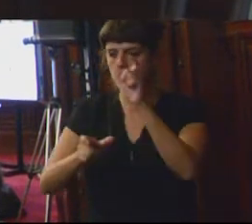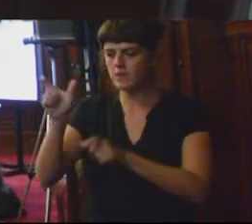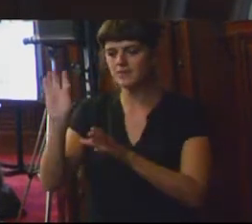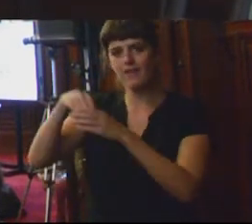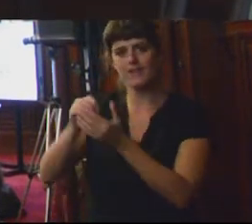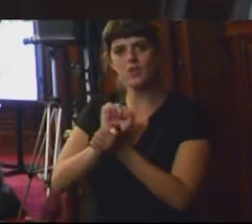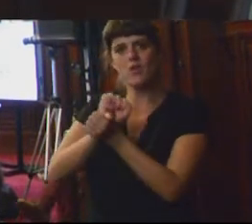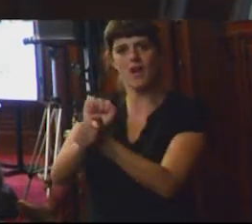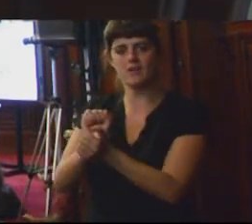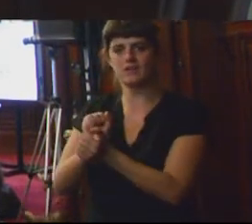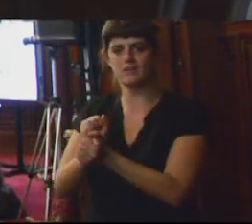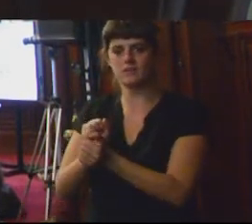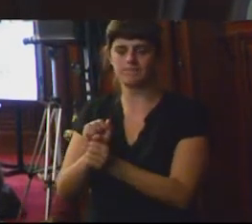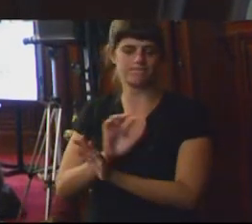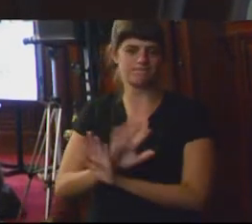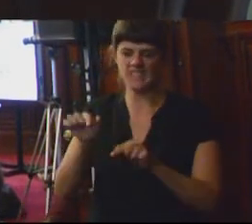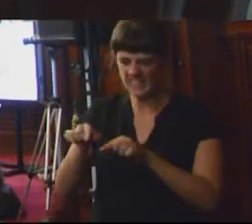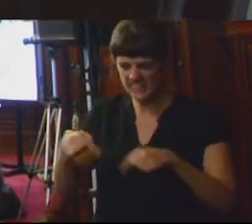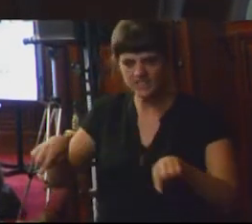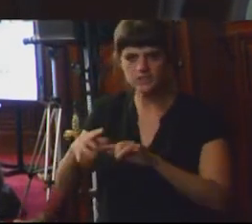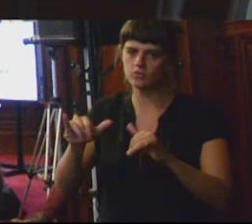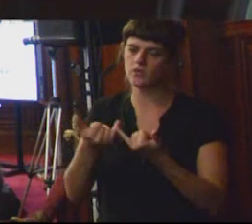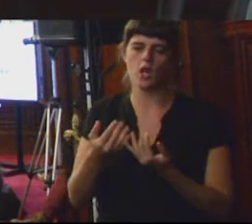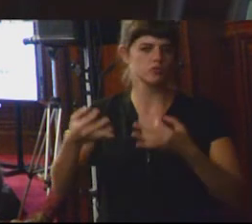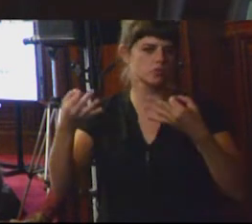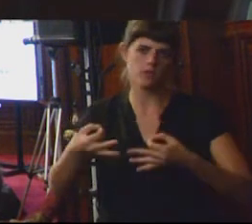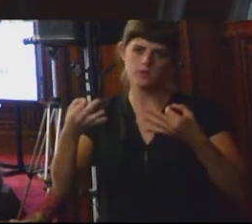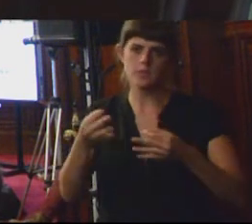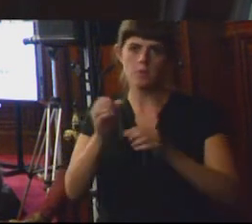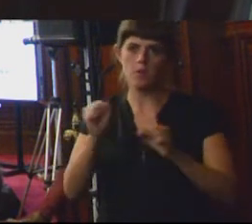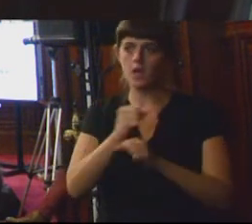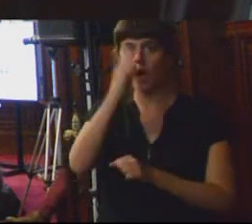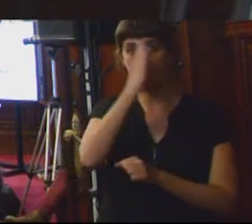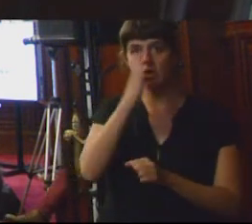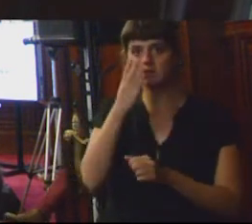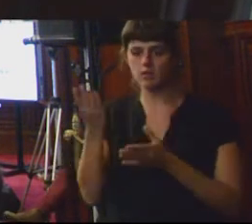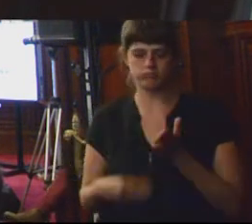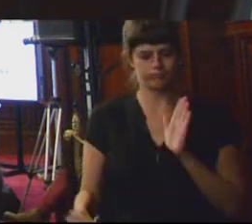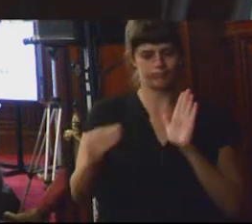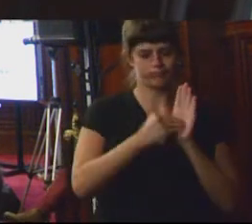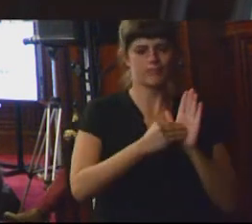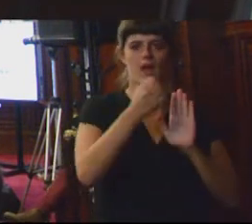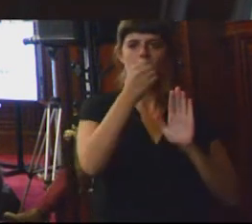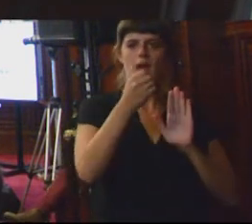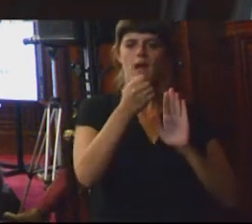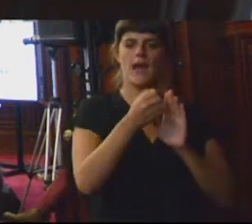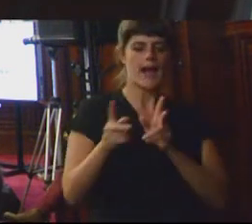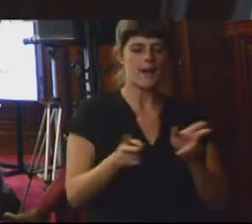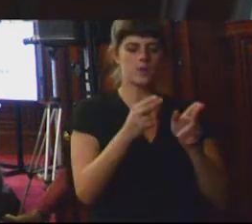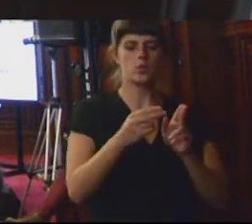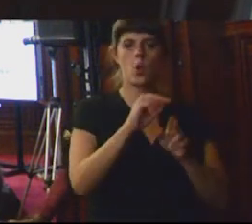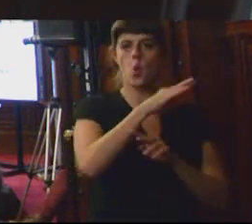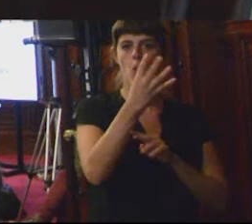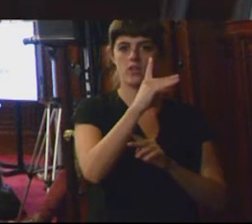outras são mais do que suficientes para que o Brasil seja incluído no capítulo 4B do informe anual